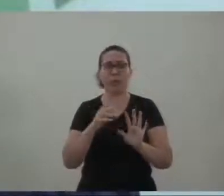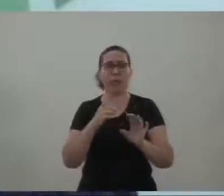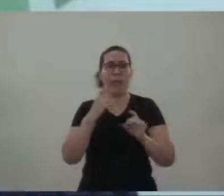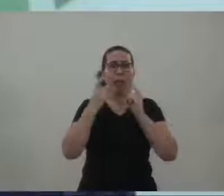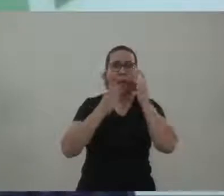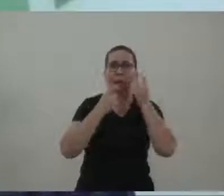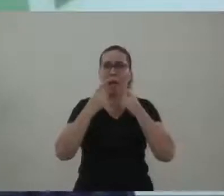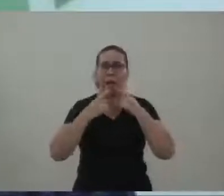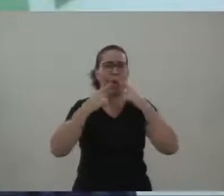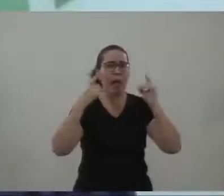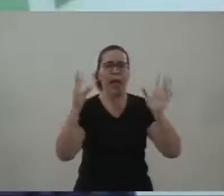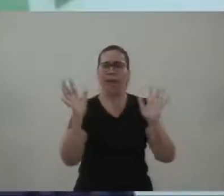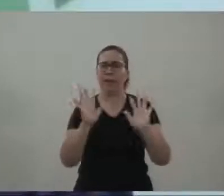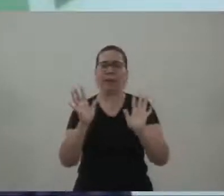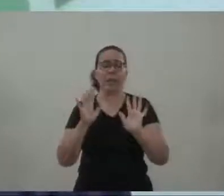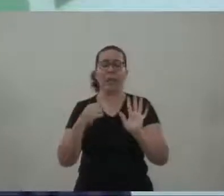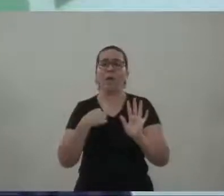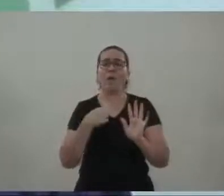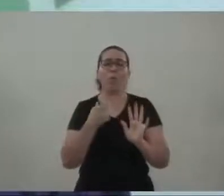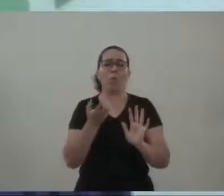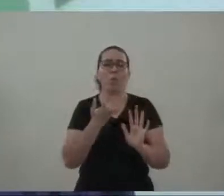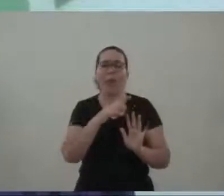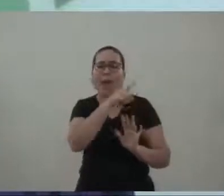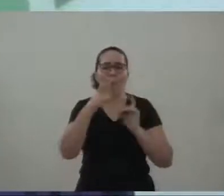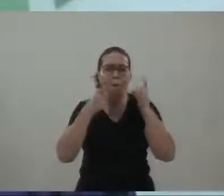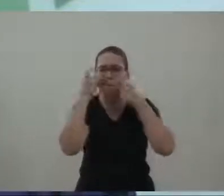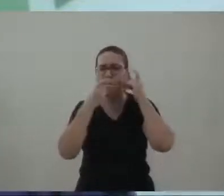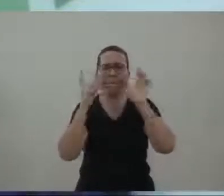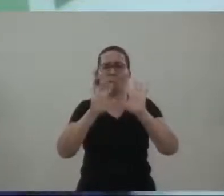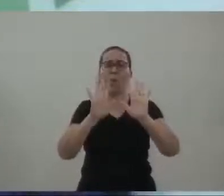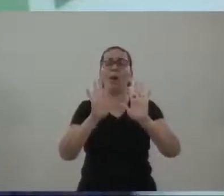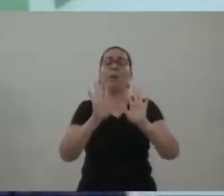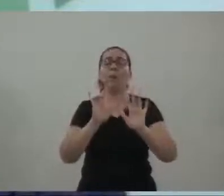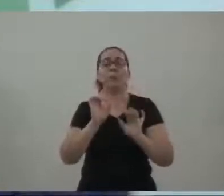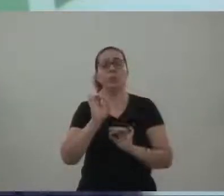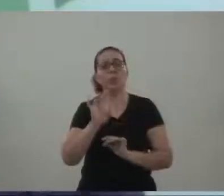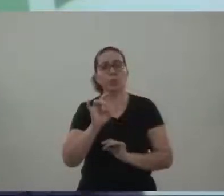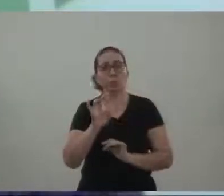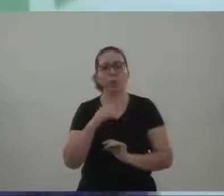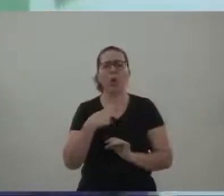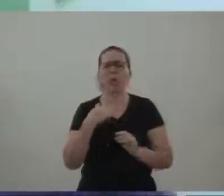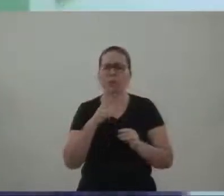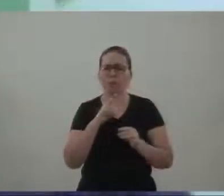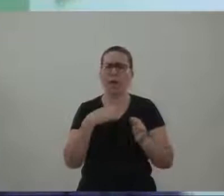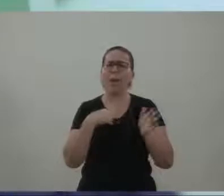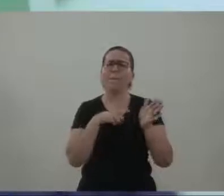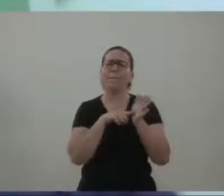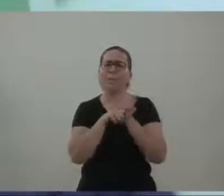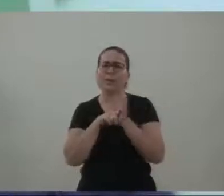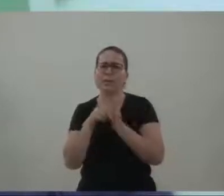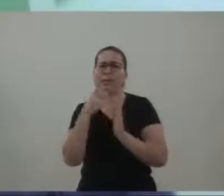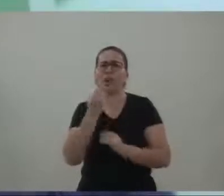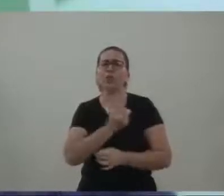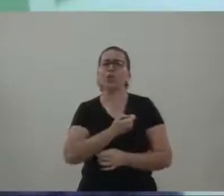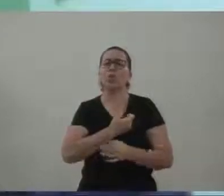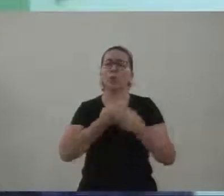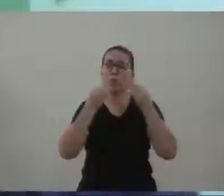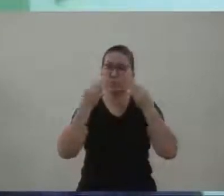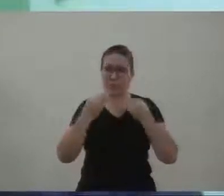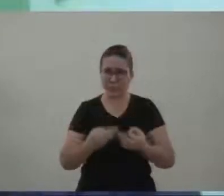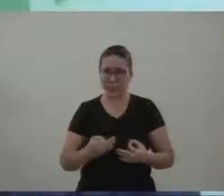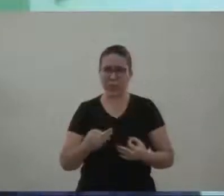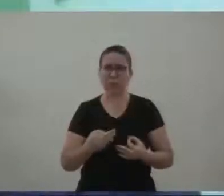alarde, sem nenhum alarme, não é essa a minha intenção, mas nós precisamos ali, vou até pesquisar, falar o dado concreto enquanto eu